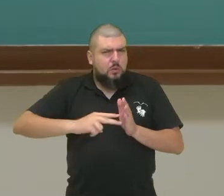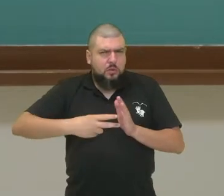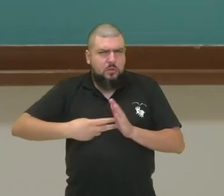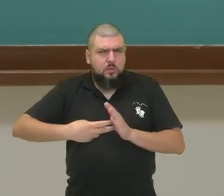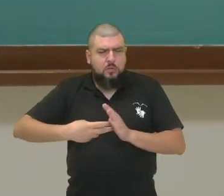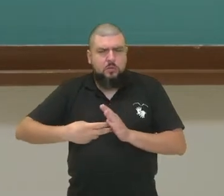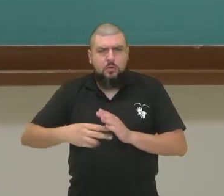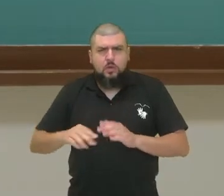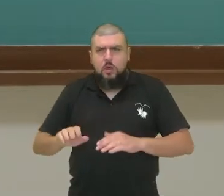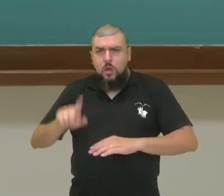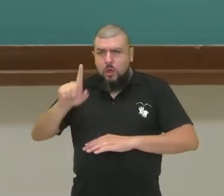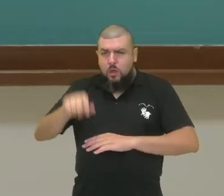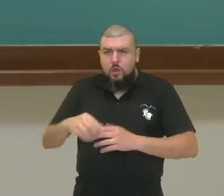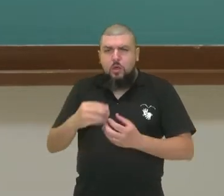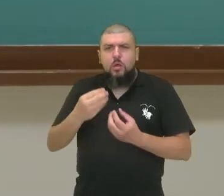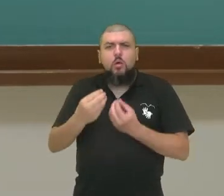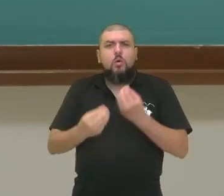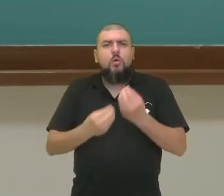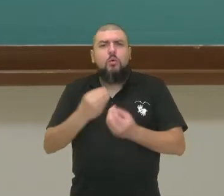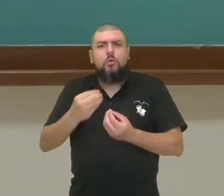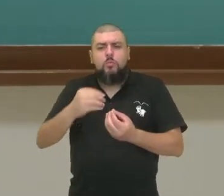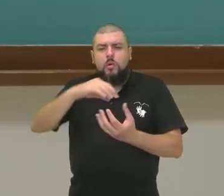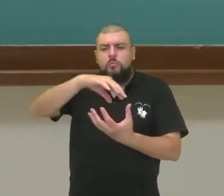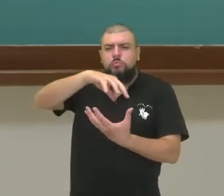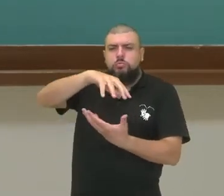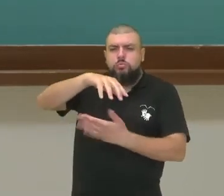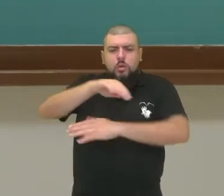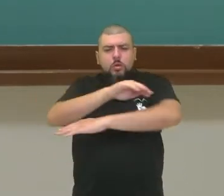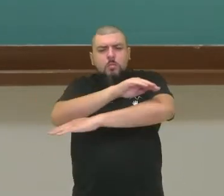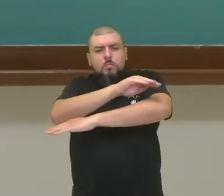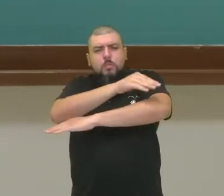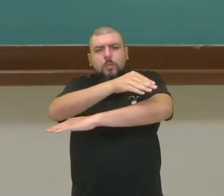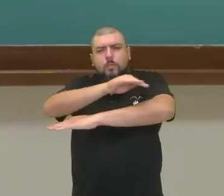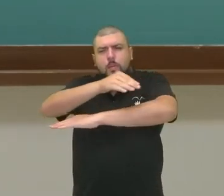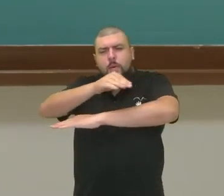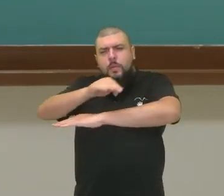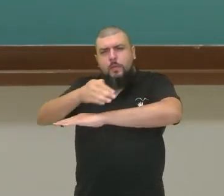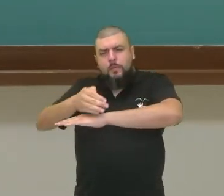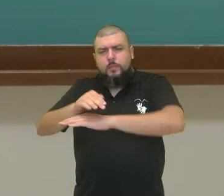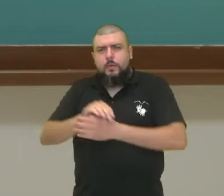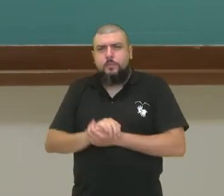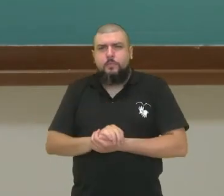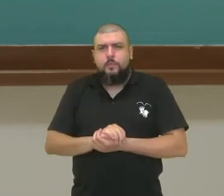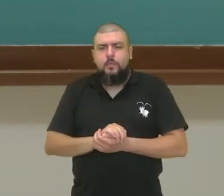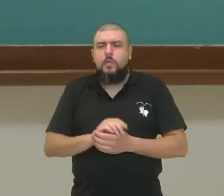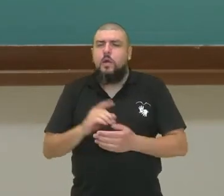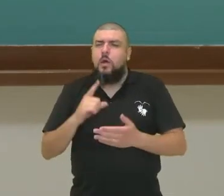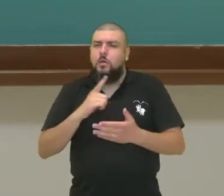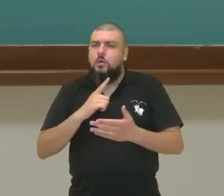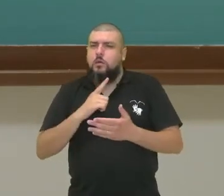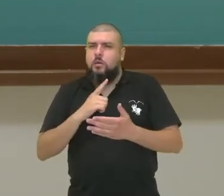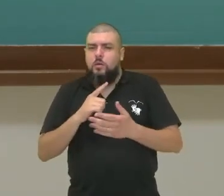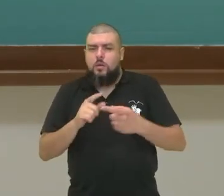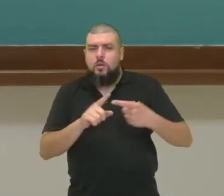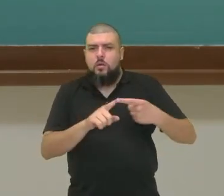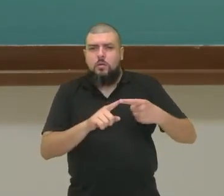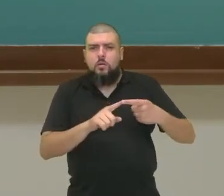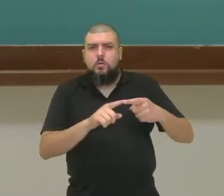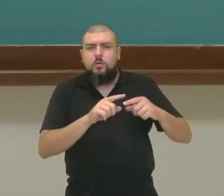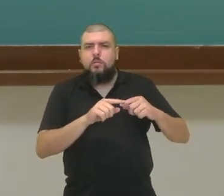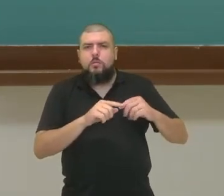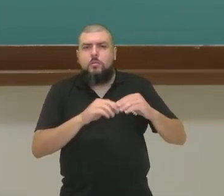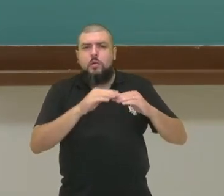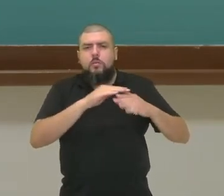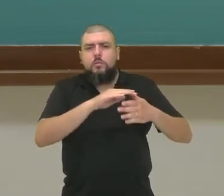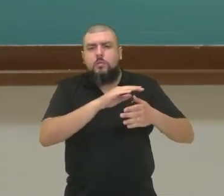formas da superfície do planeta, que é irregular, ok? Isso é dividido em planaltos, planícies e